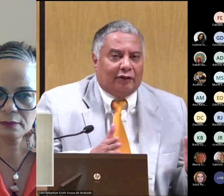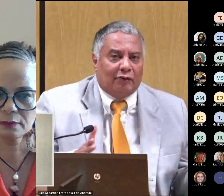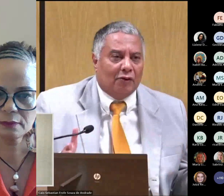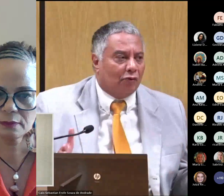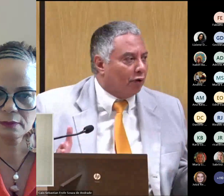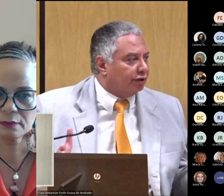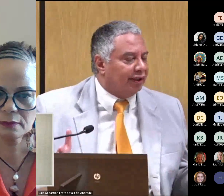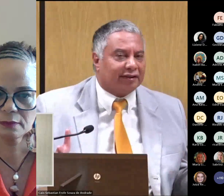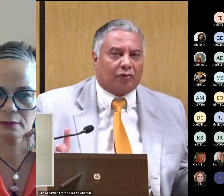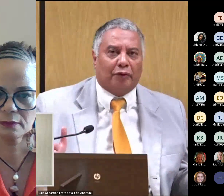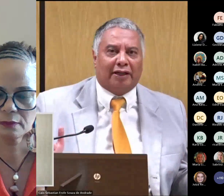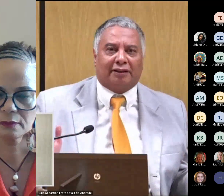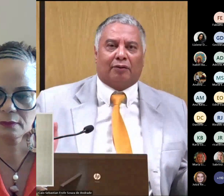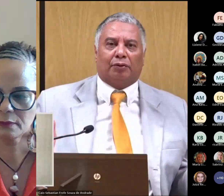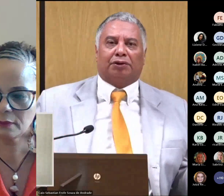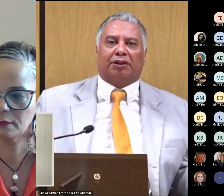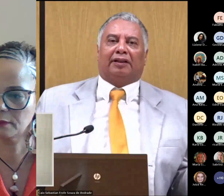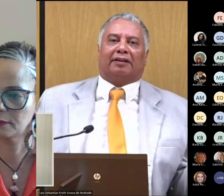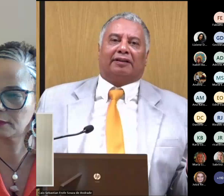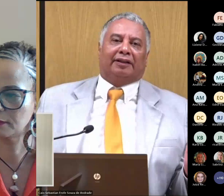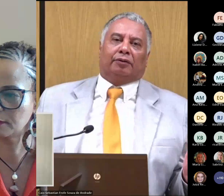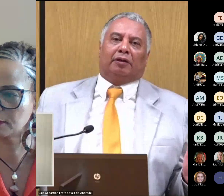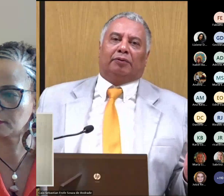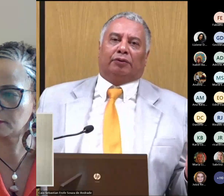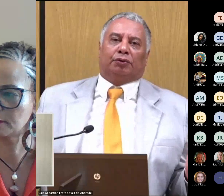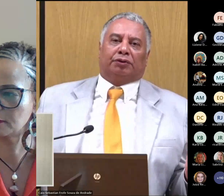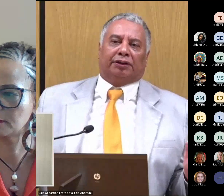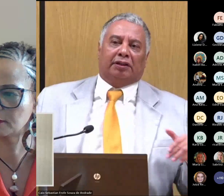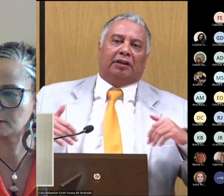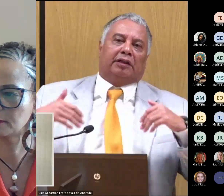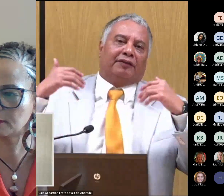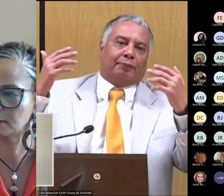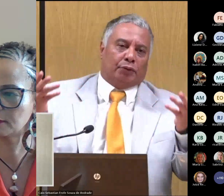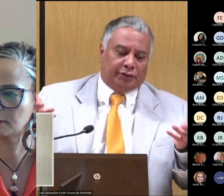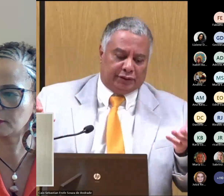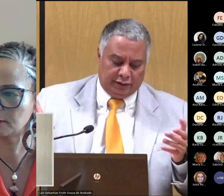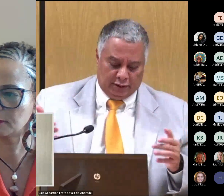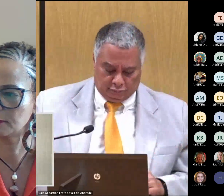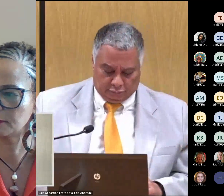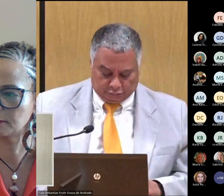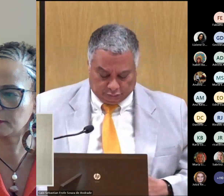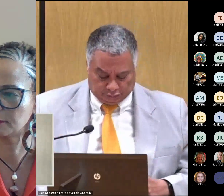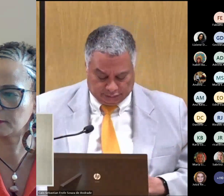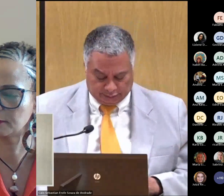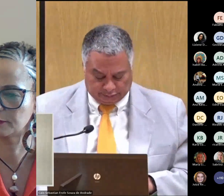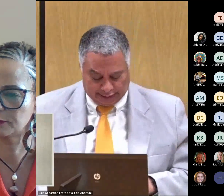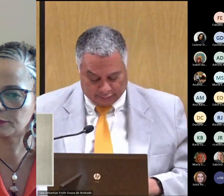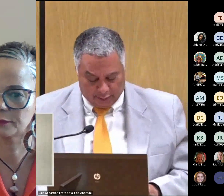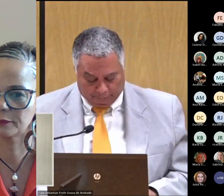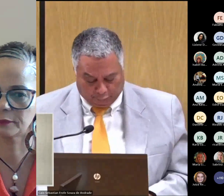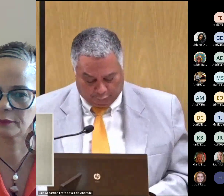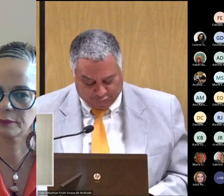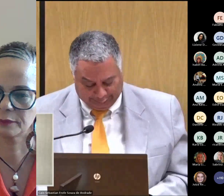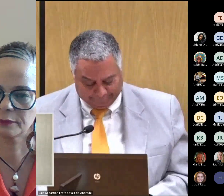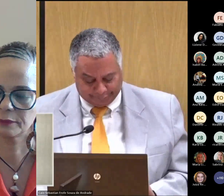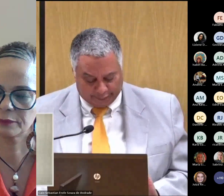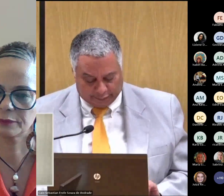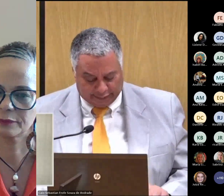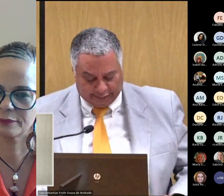vu uma audiência como essa da cogen aqui dentro do tribunal de justiça e que vai produzir muitos outros resultados por